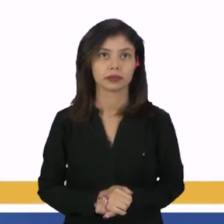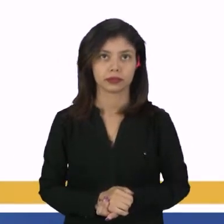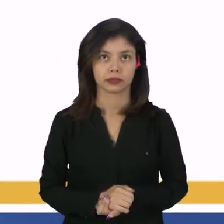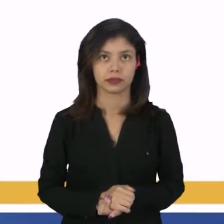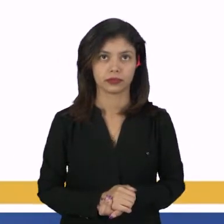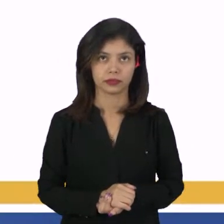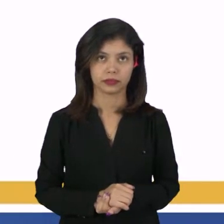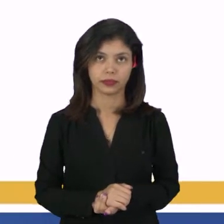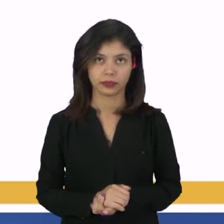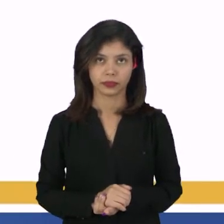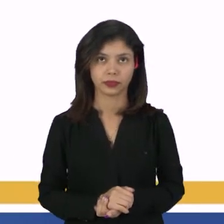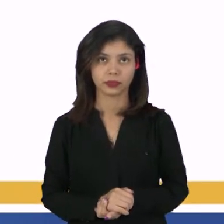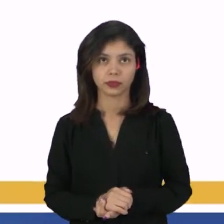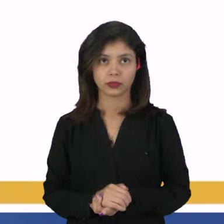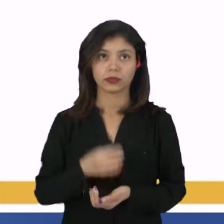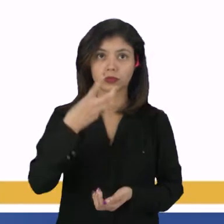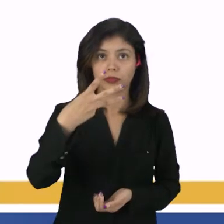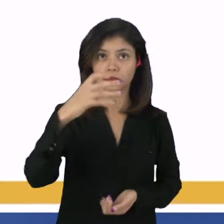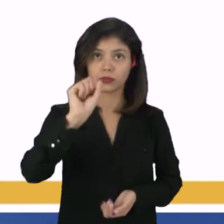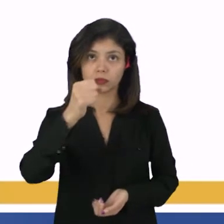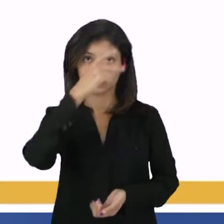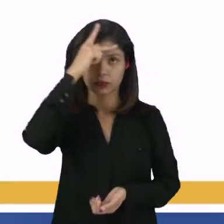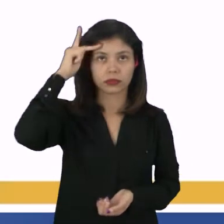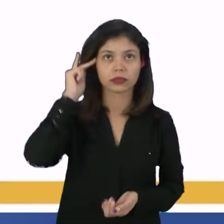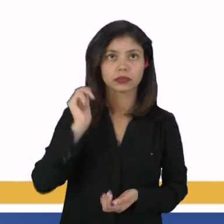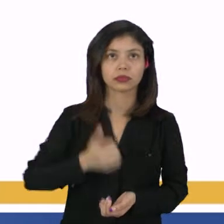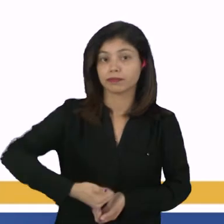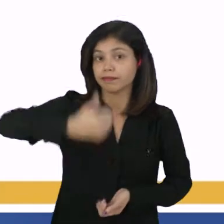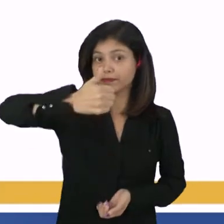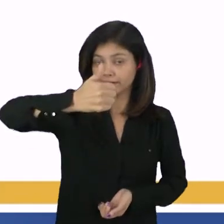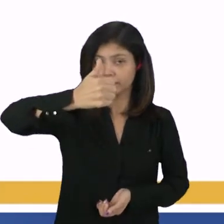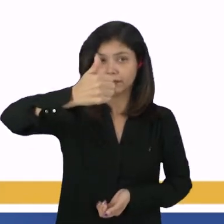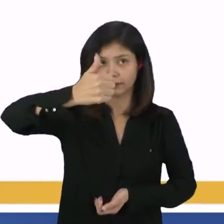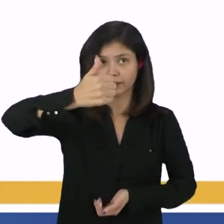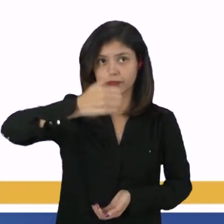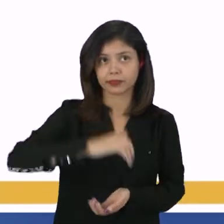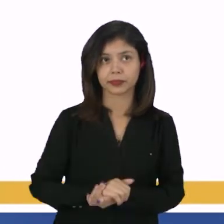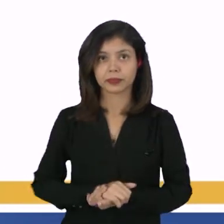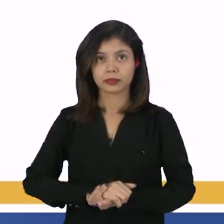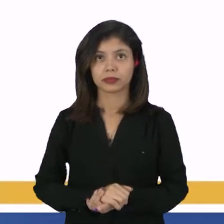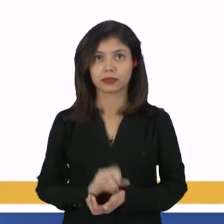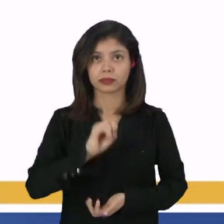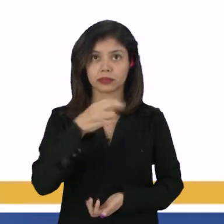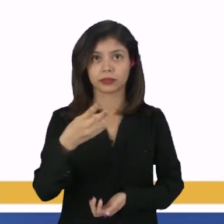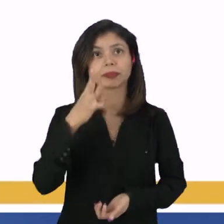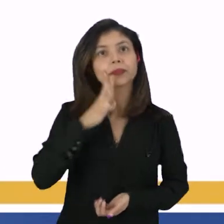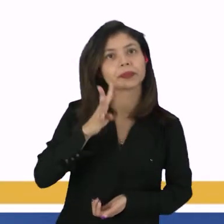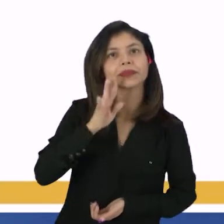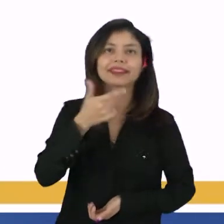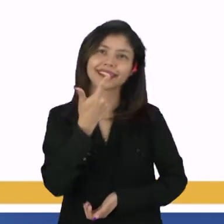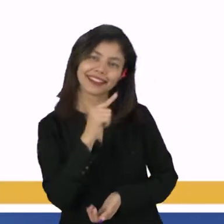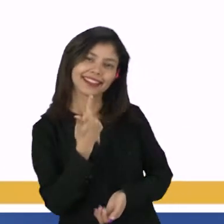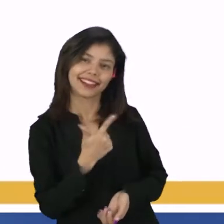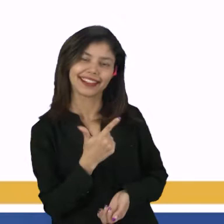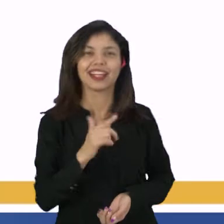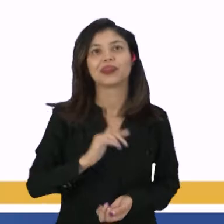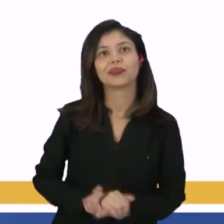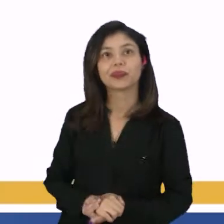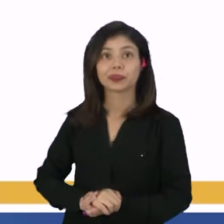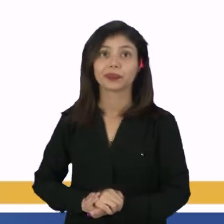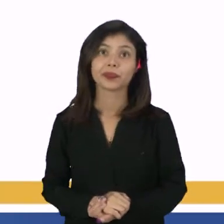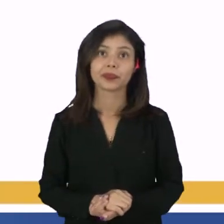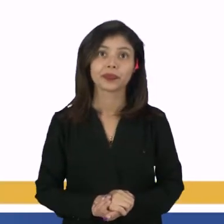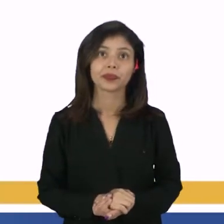postagem. 38 pessoas ou curtiram com emoji de legal, ou acharam engraçado com emoji